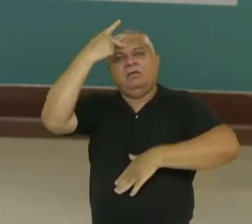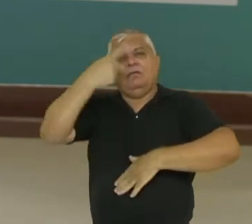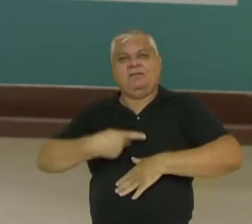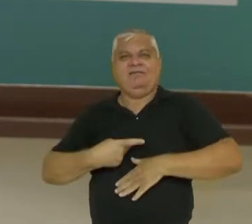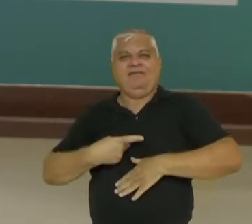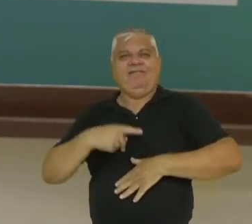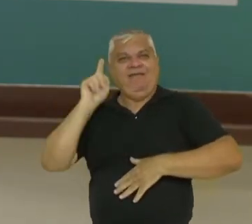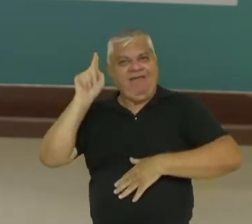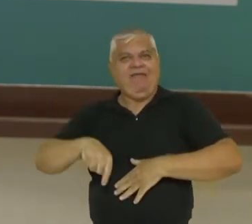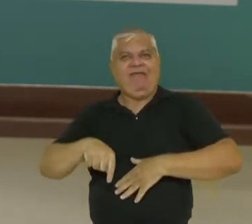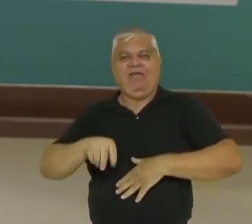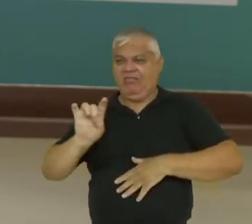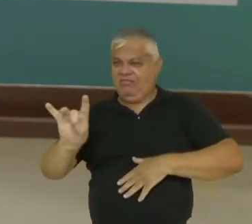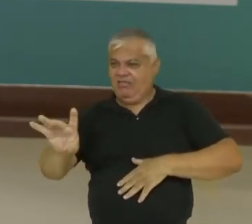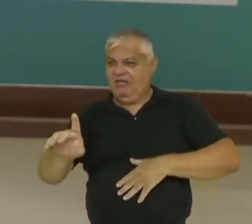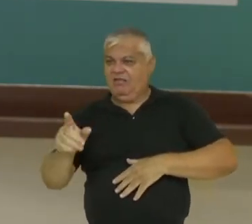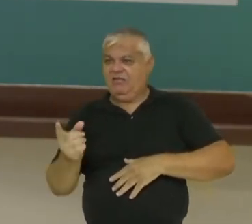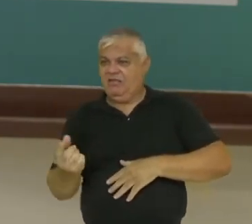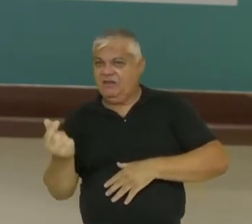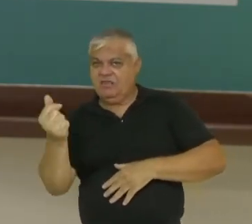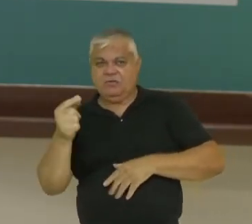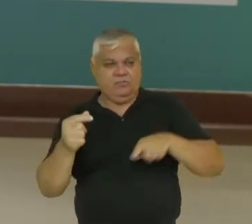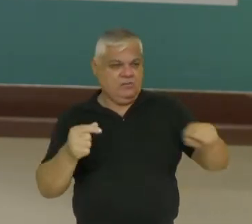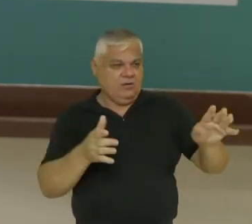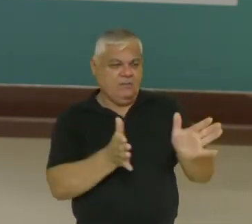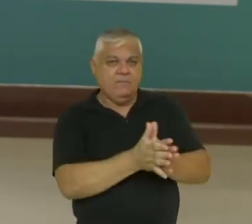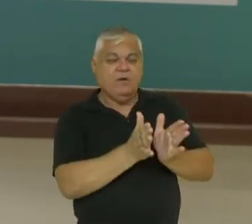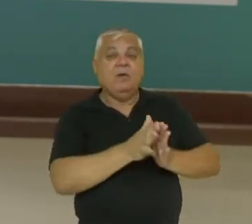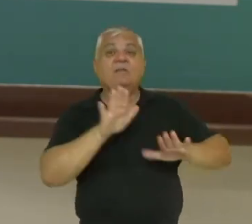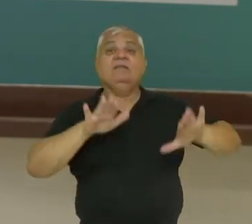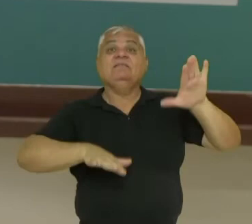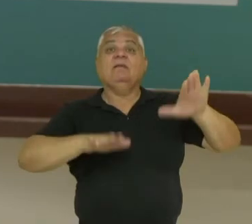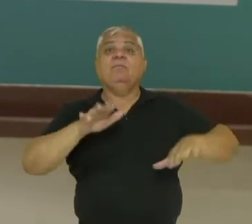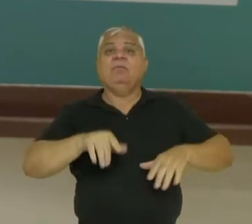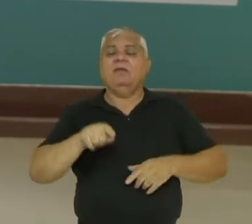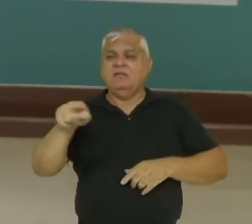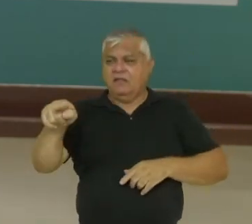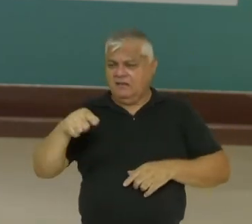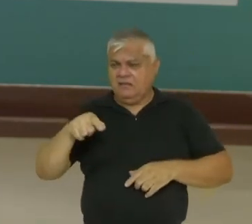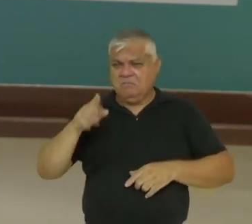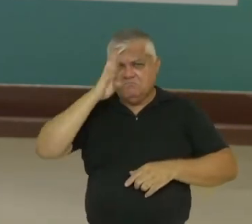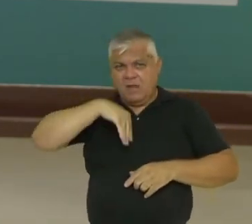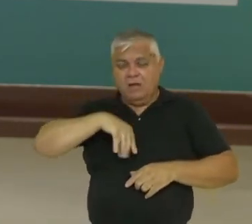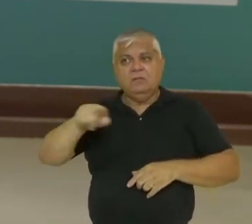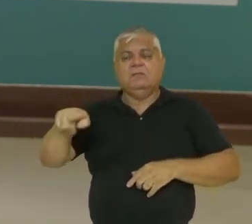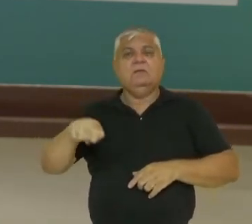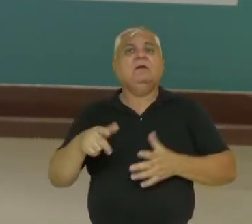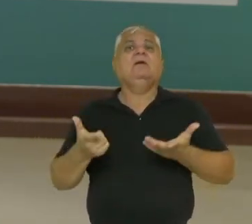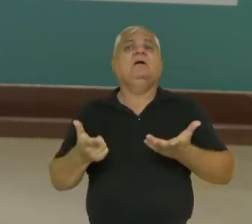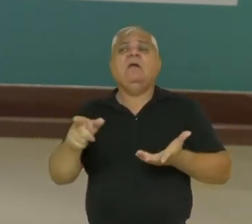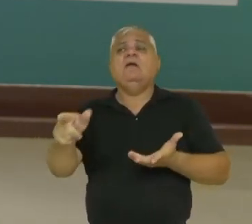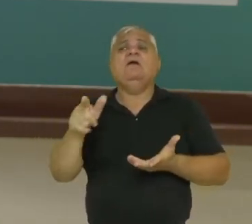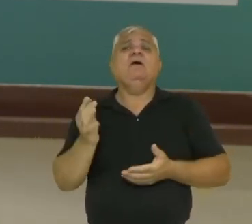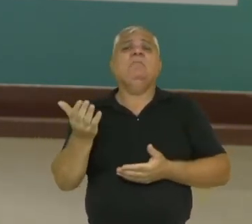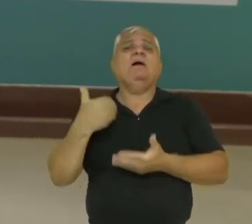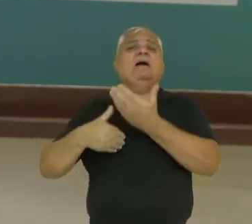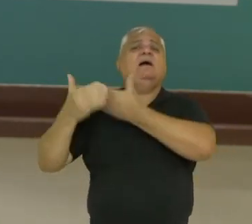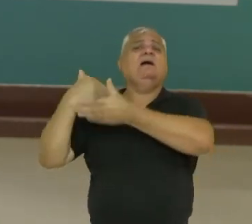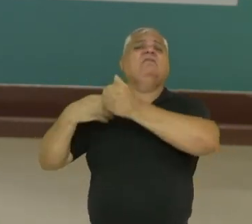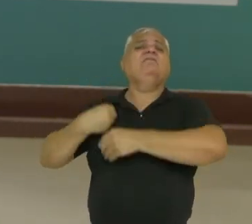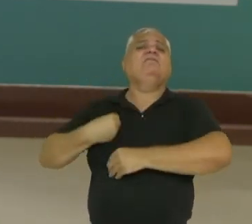Penso que os ricos são maus e os pobres são bons. Bem, isso daqui é o que a gente chama de